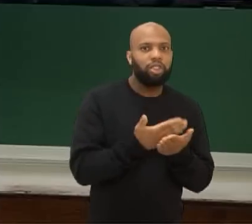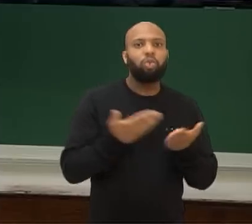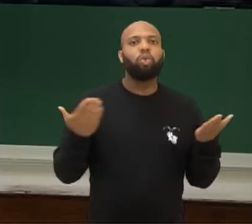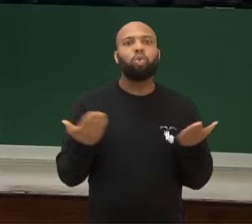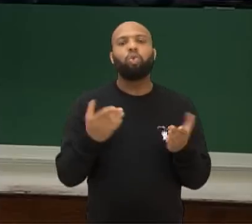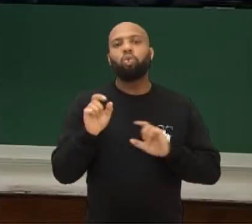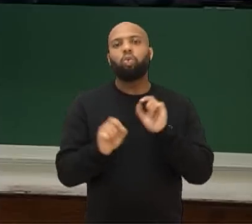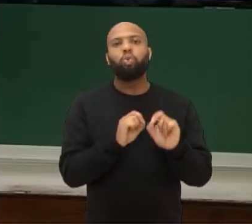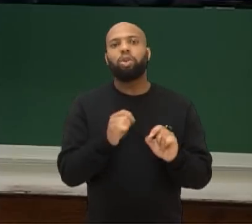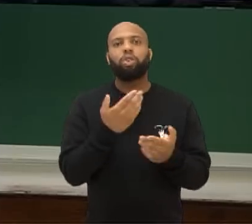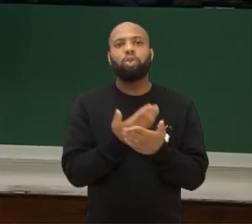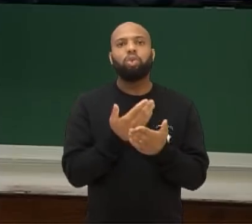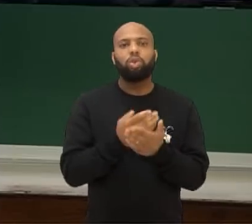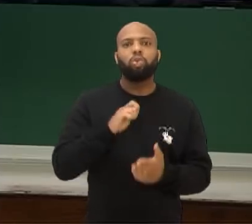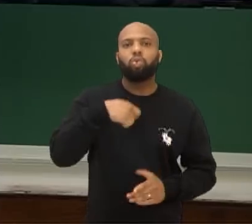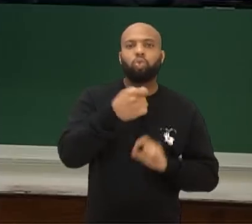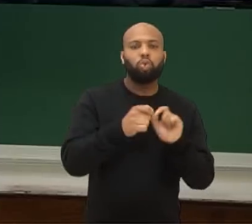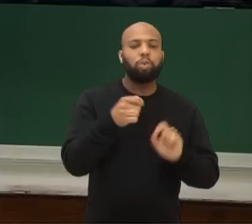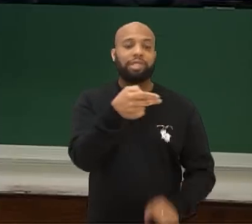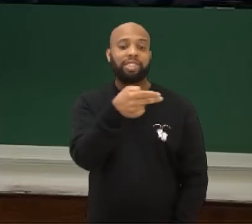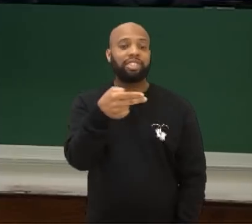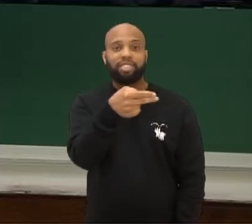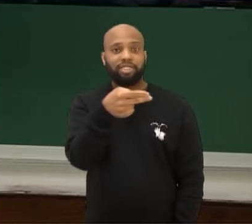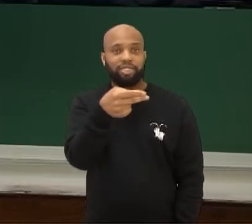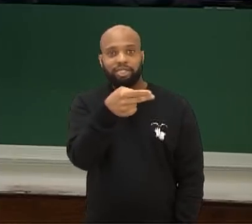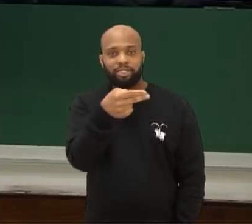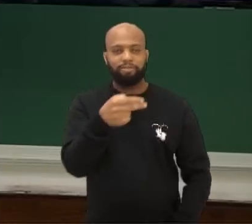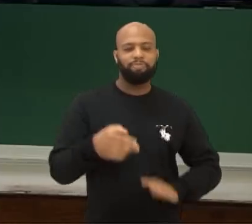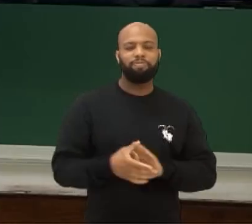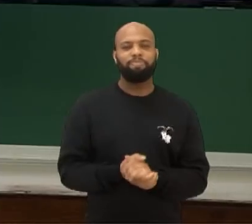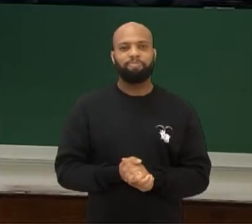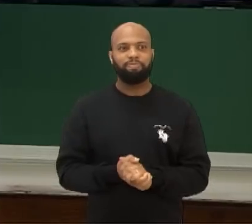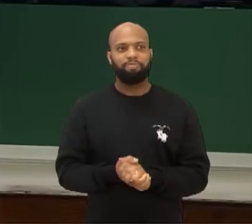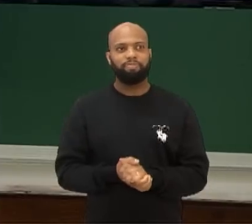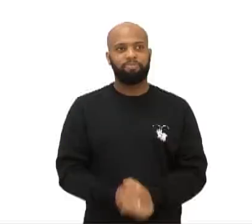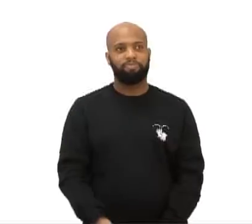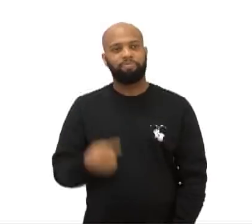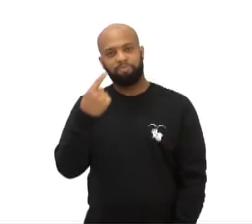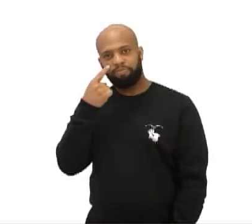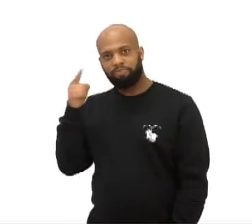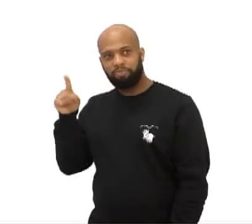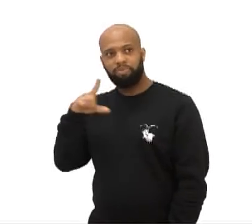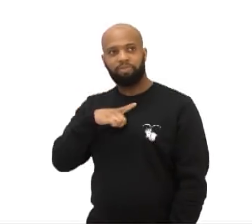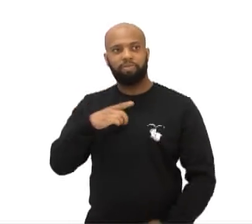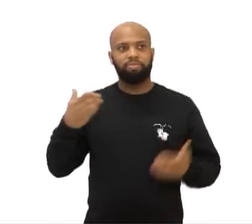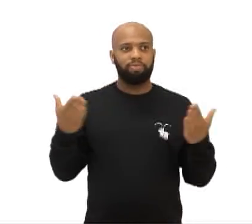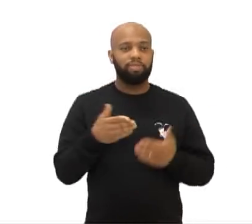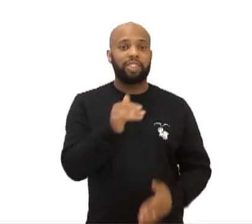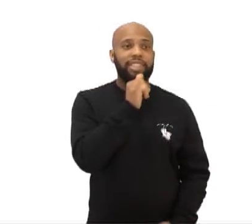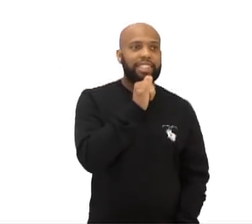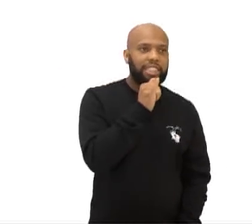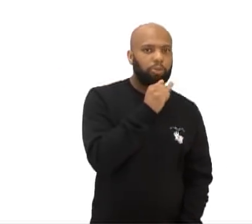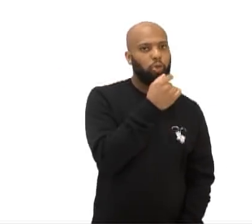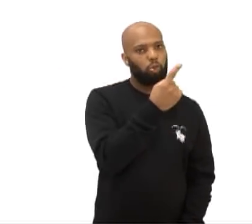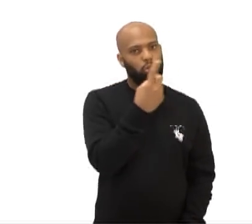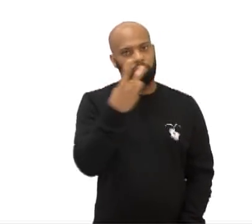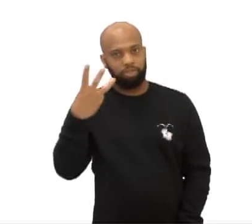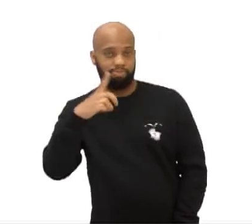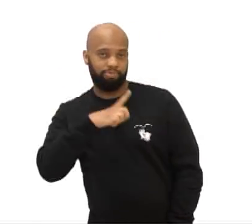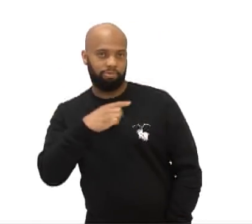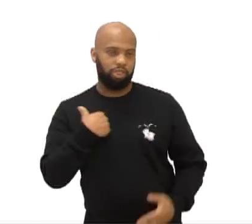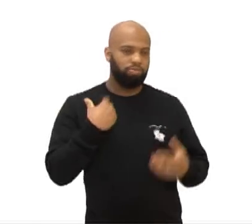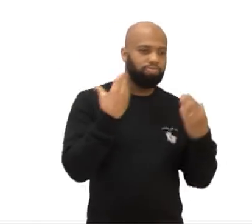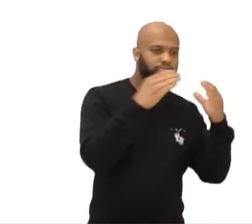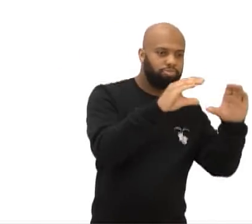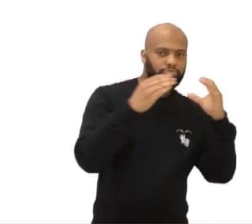hoje falando sobre a igualdade, ok? Vejam, então, esses 3 exemplos que a professora